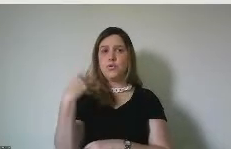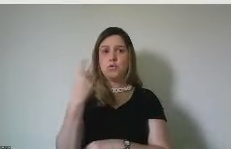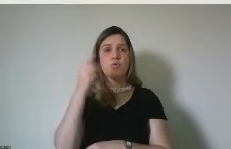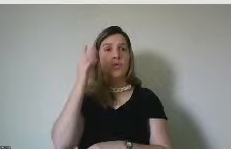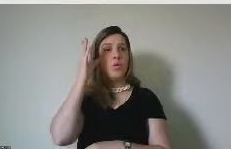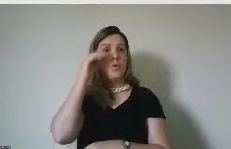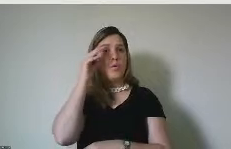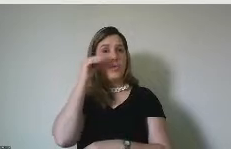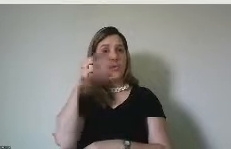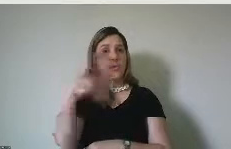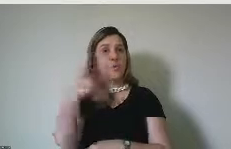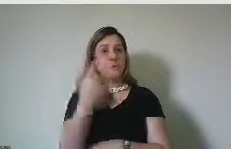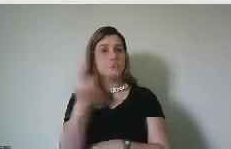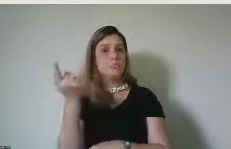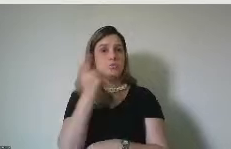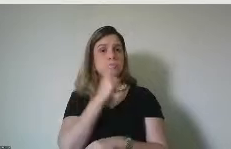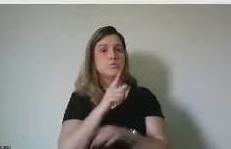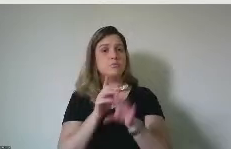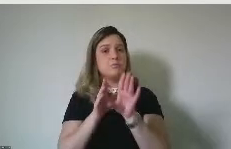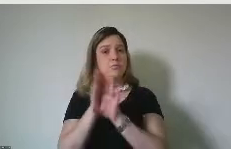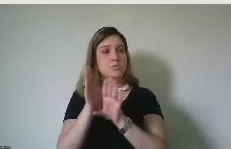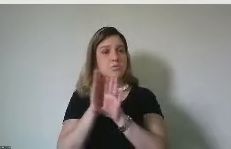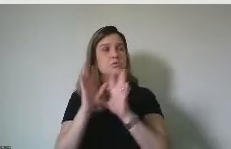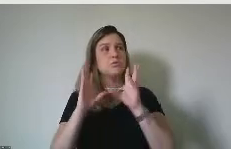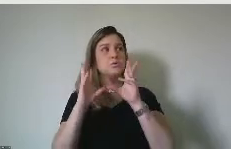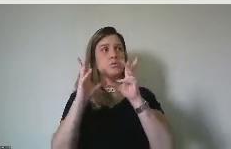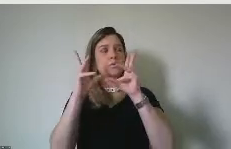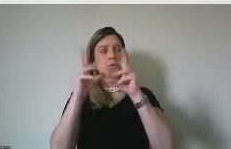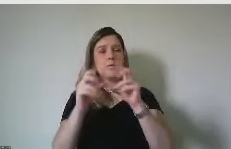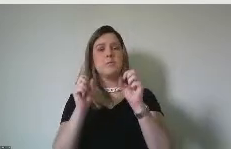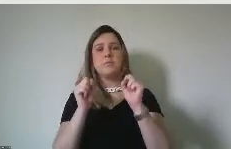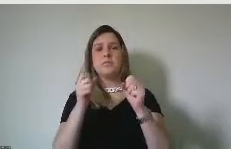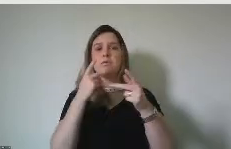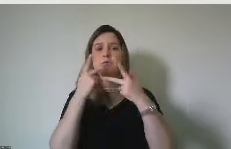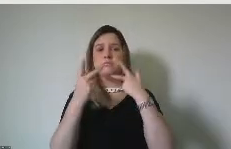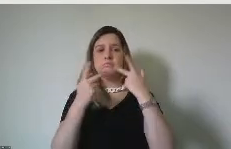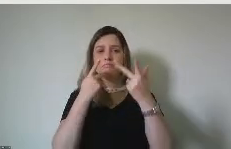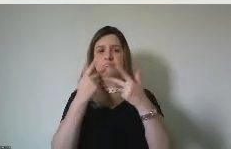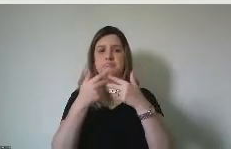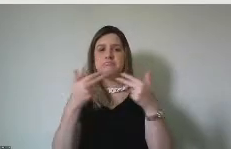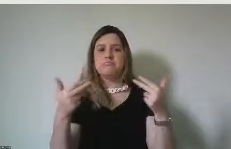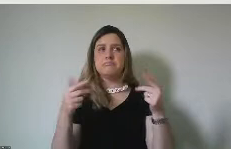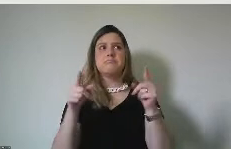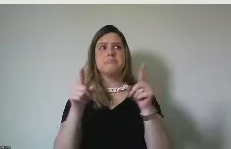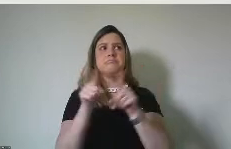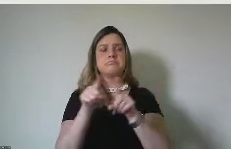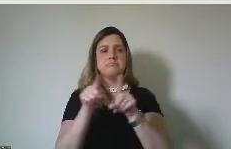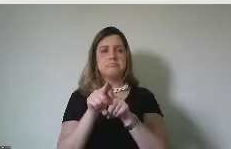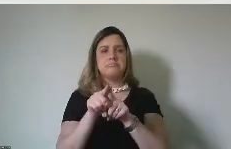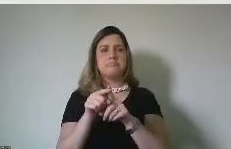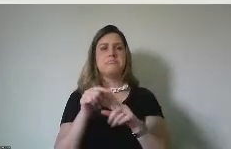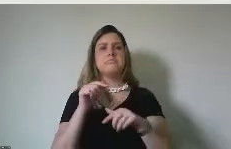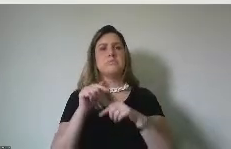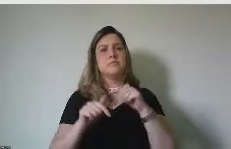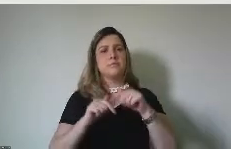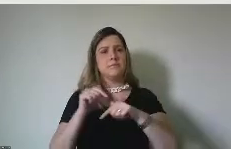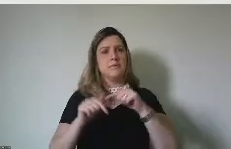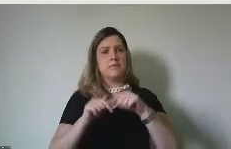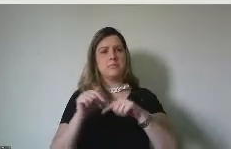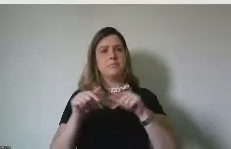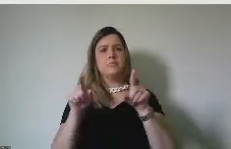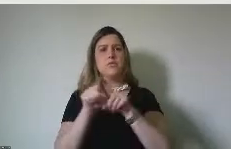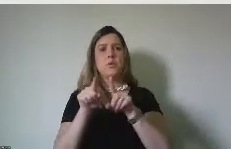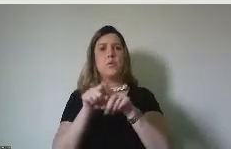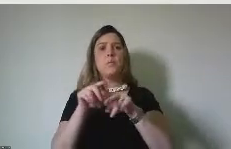é super importante que todos voltem para suas casas nas mesmas condições e que saíram para trabalhar com isso